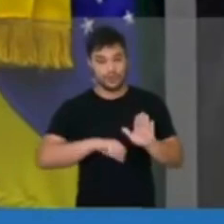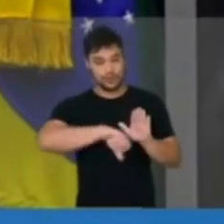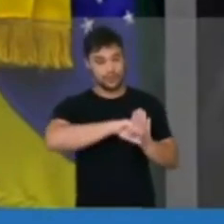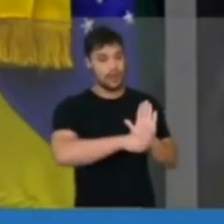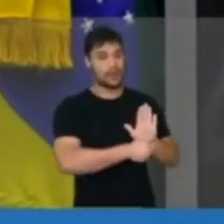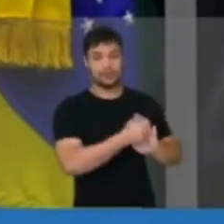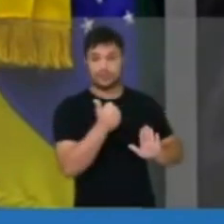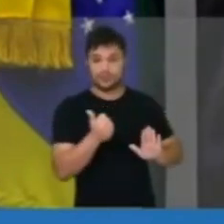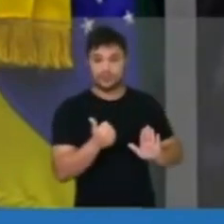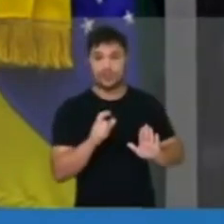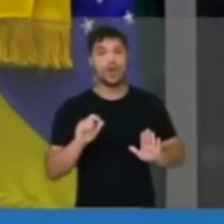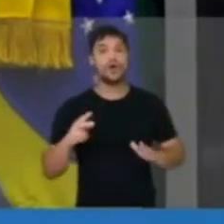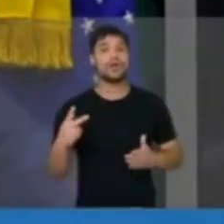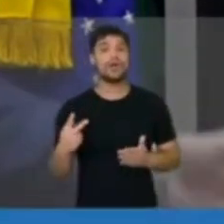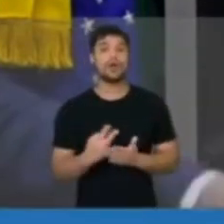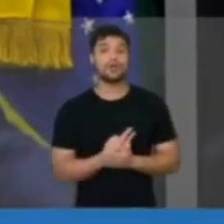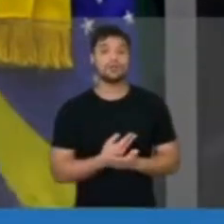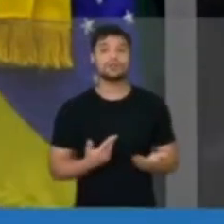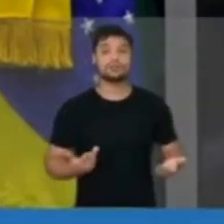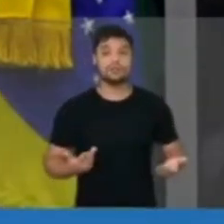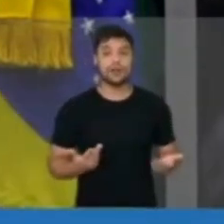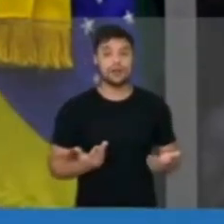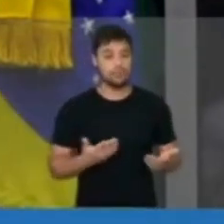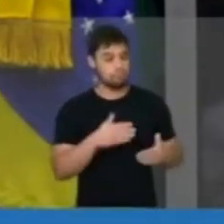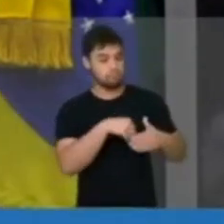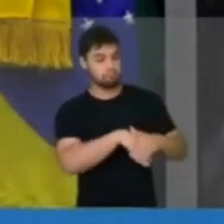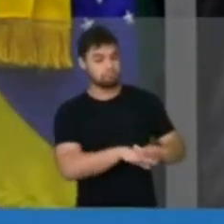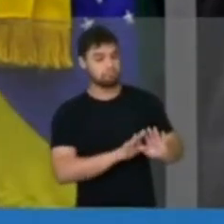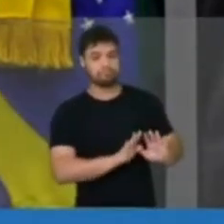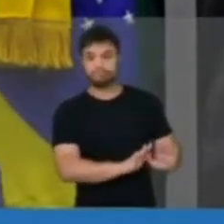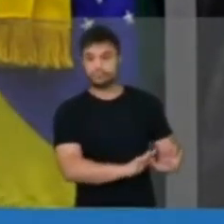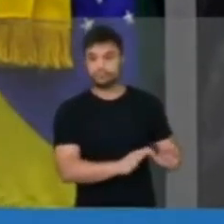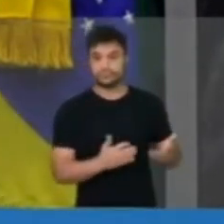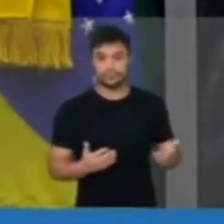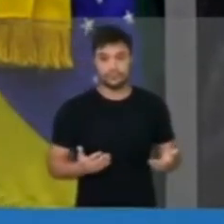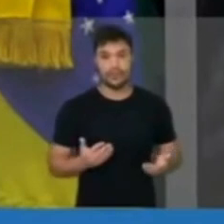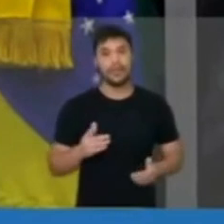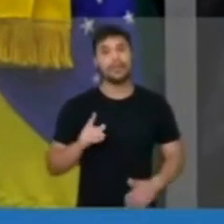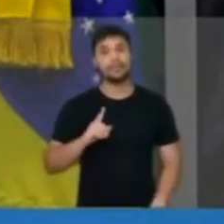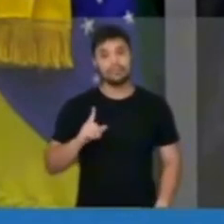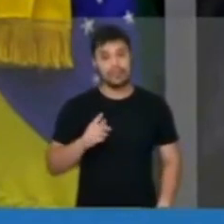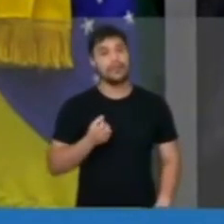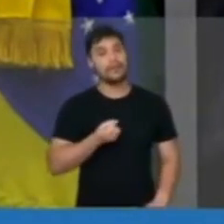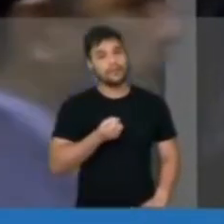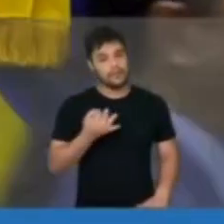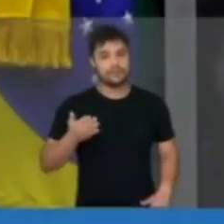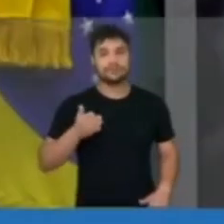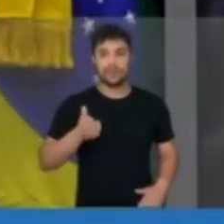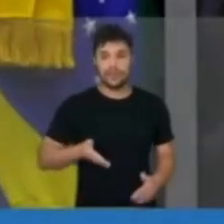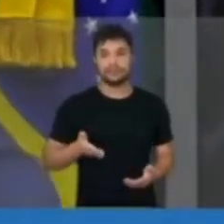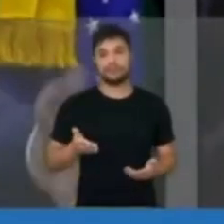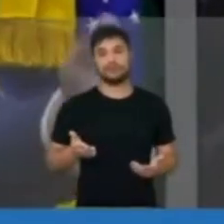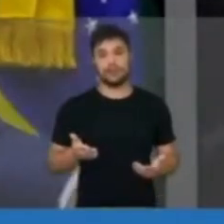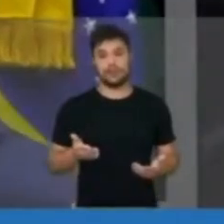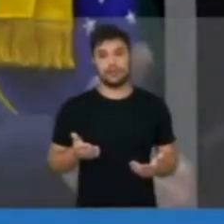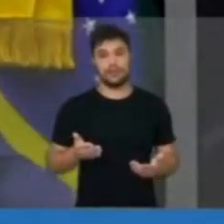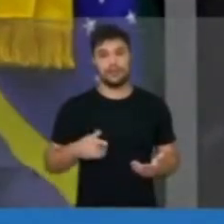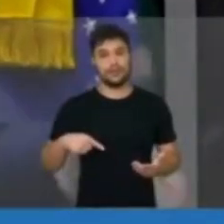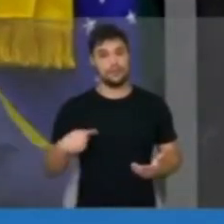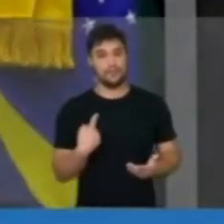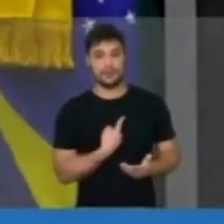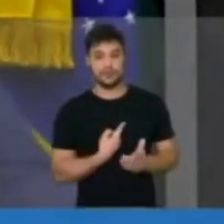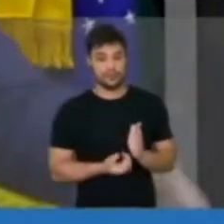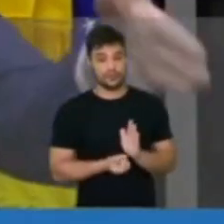anistia. O que foi feito? Enterrado. Já há um número suficiente agora para a gente abrir